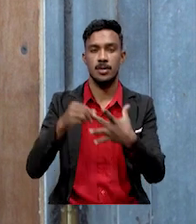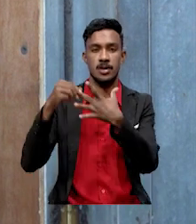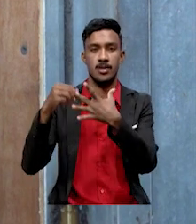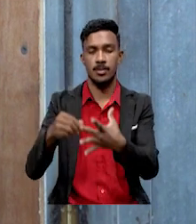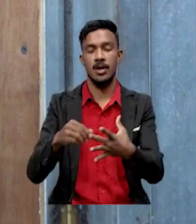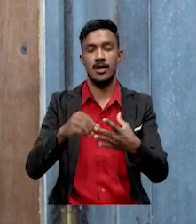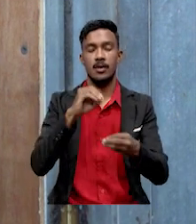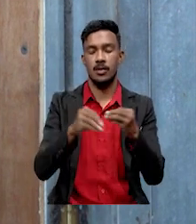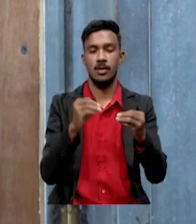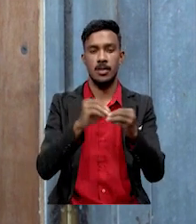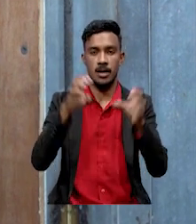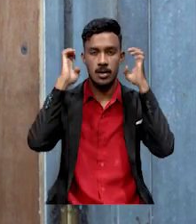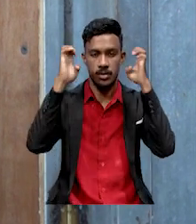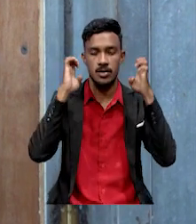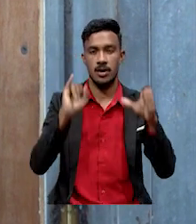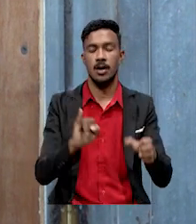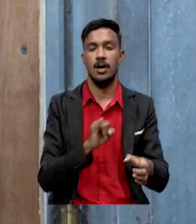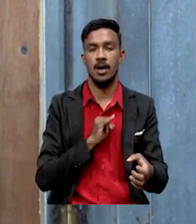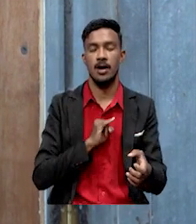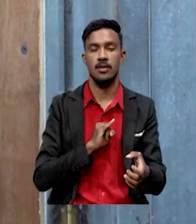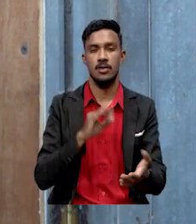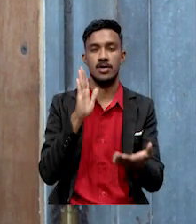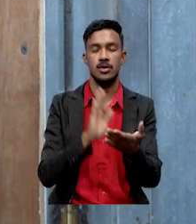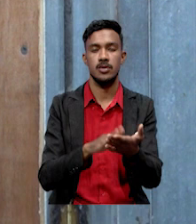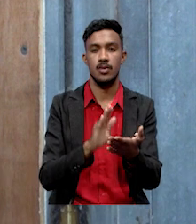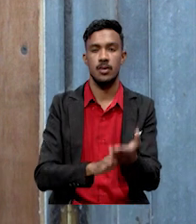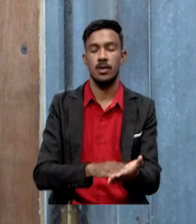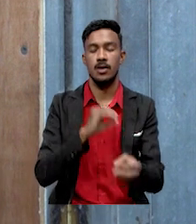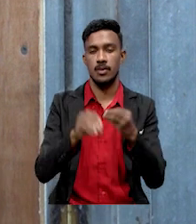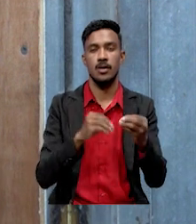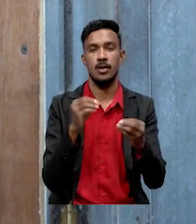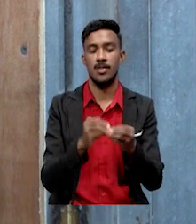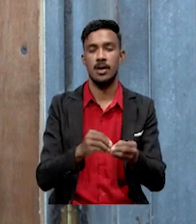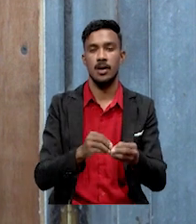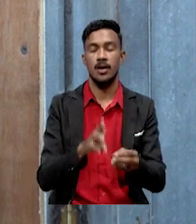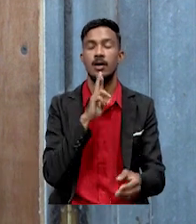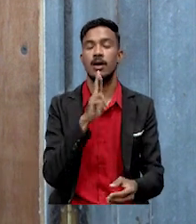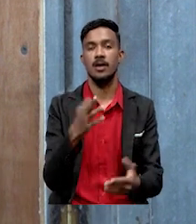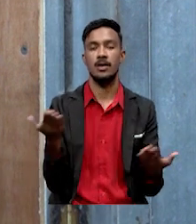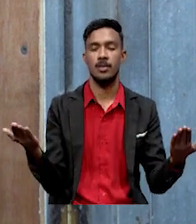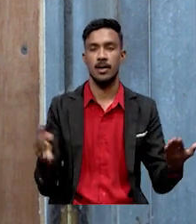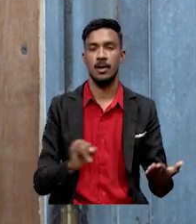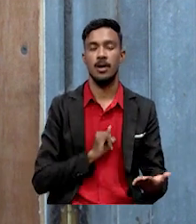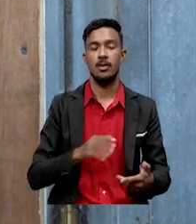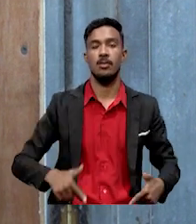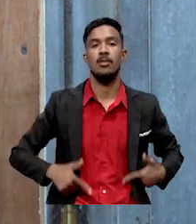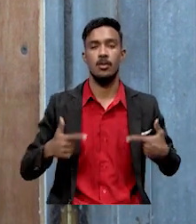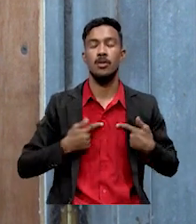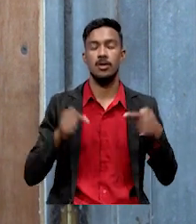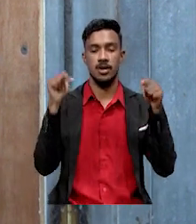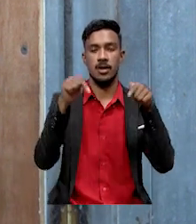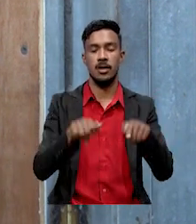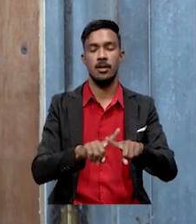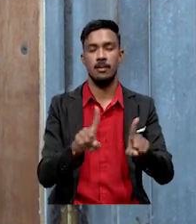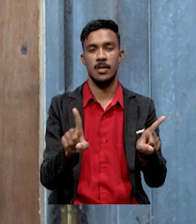hau foti hau ni monografia ni mas hau bazea ba realidade ni be hau mursia ni. Depois hau hal. Mai